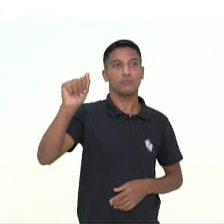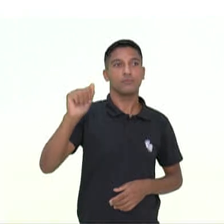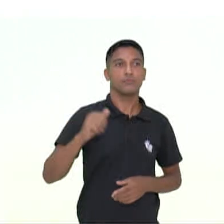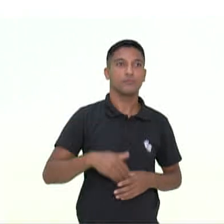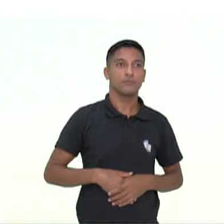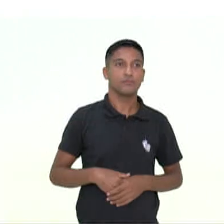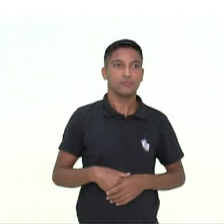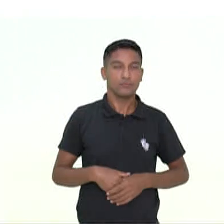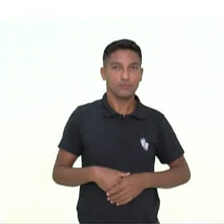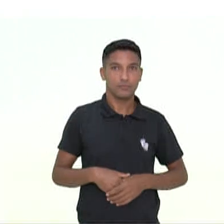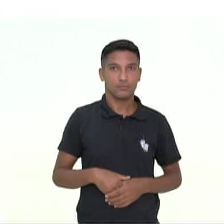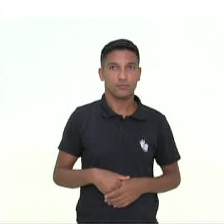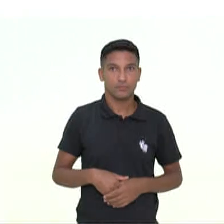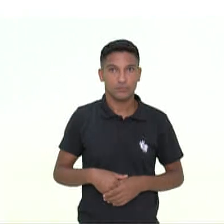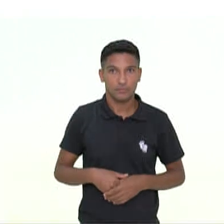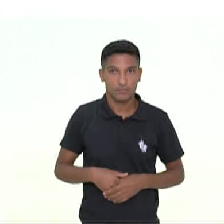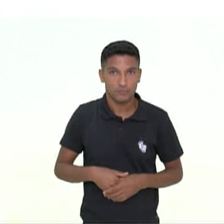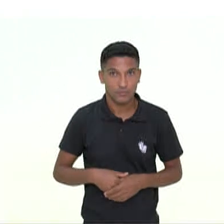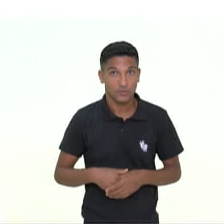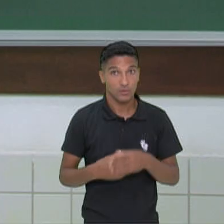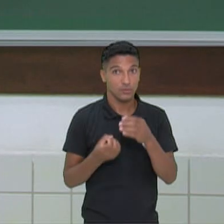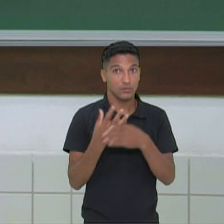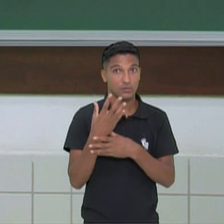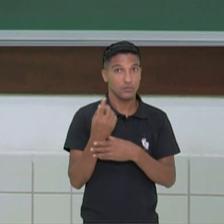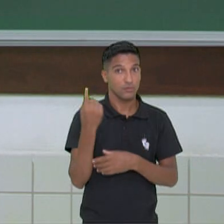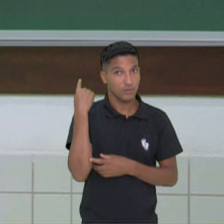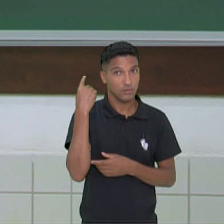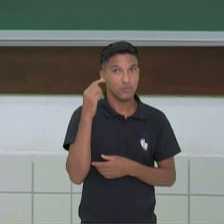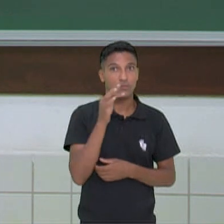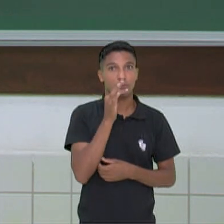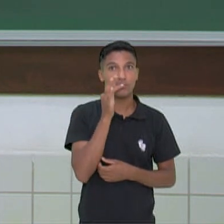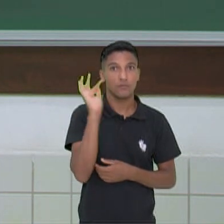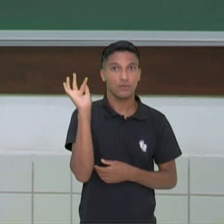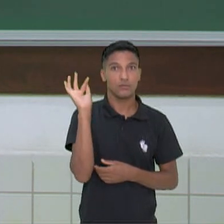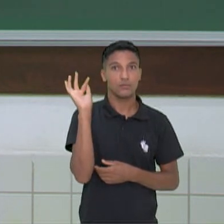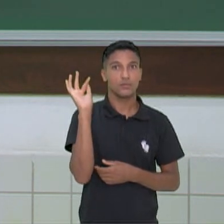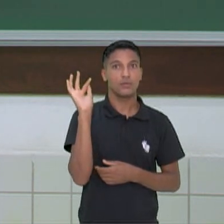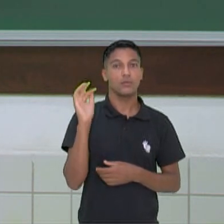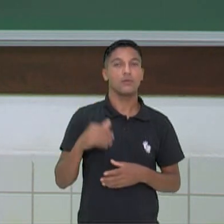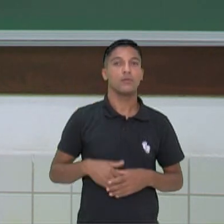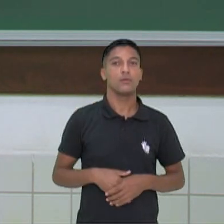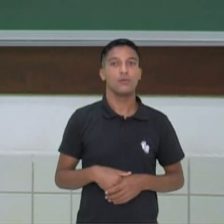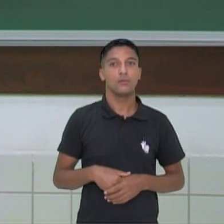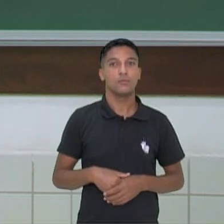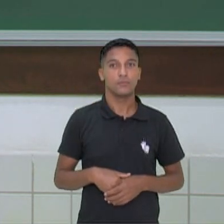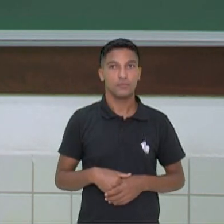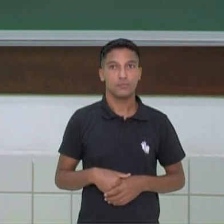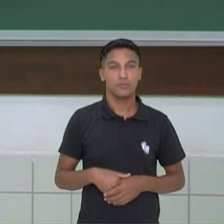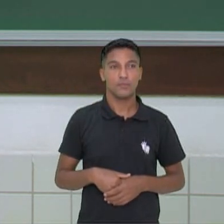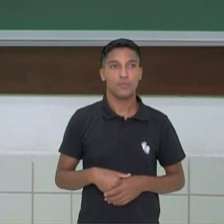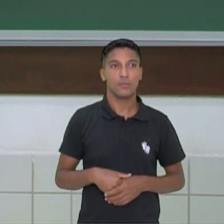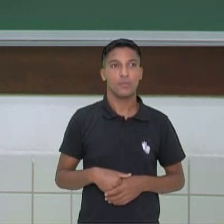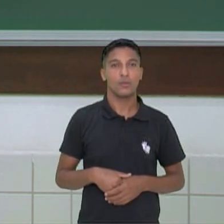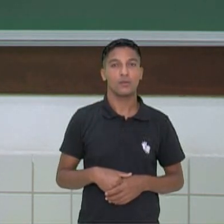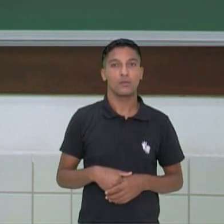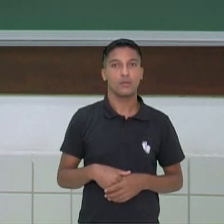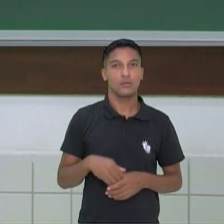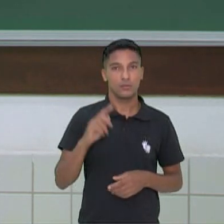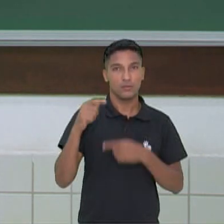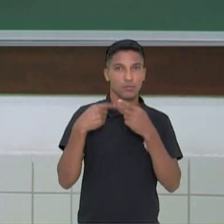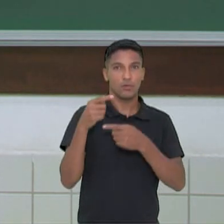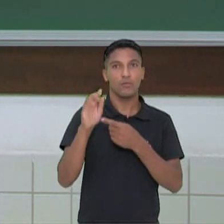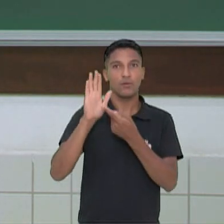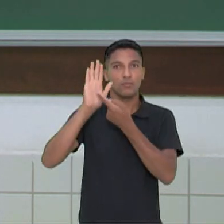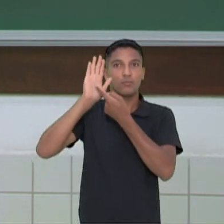então é essa é esgrima que surgiu na França é a esgrima mais parecida com o esporte que a gente vai ver